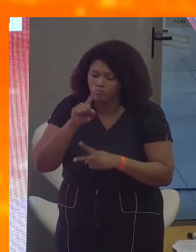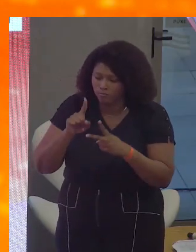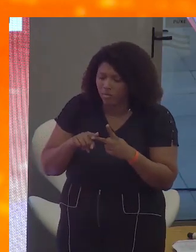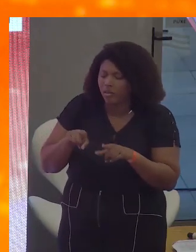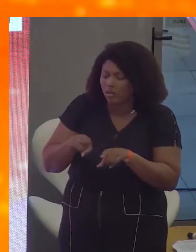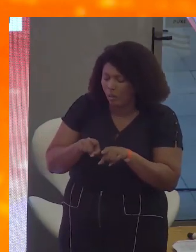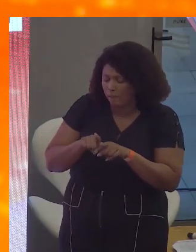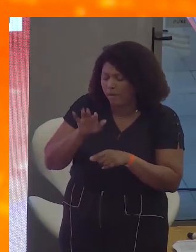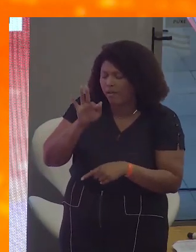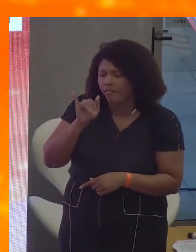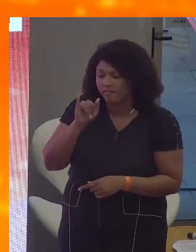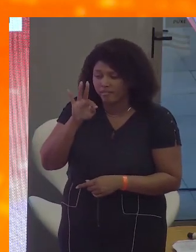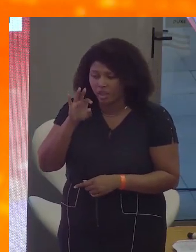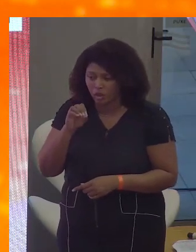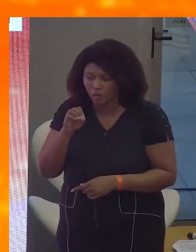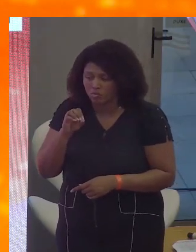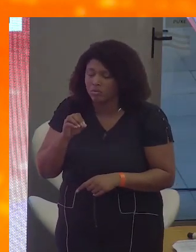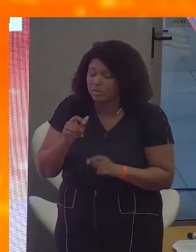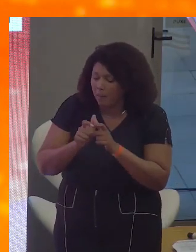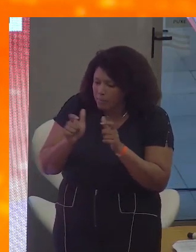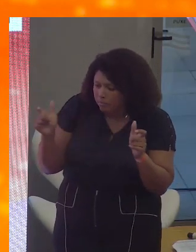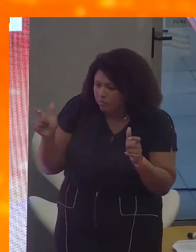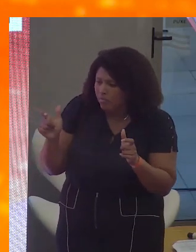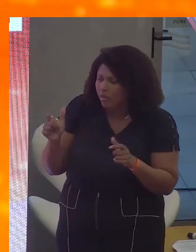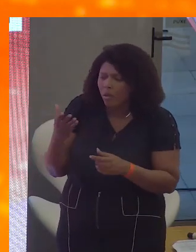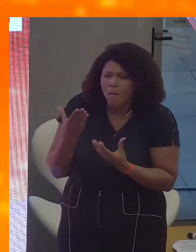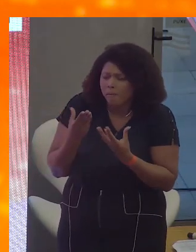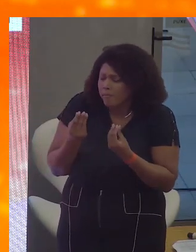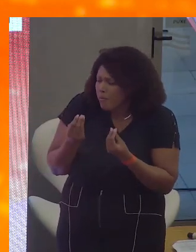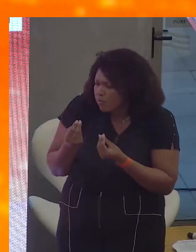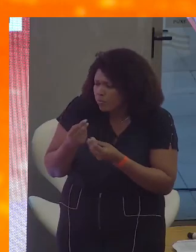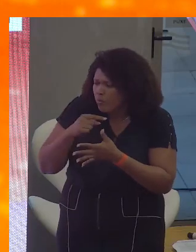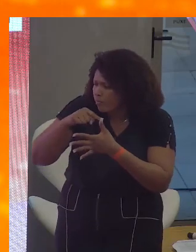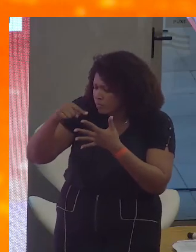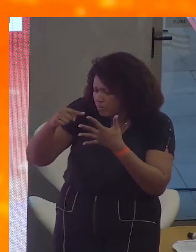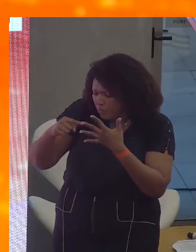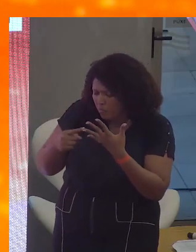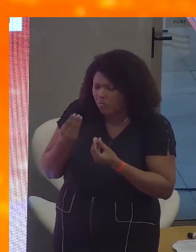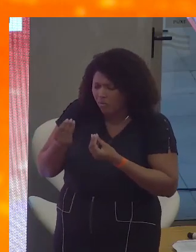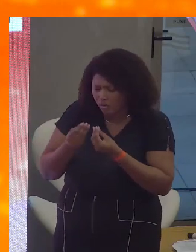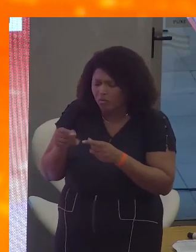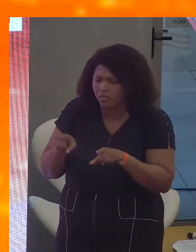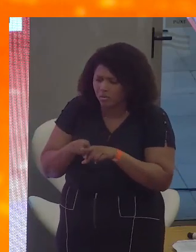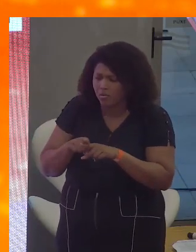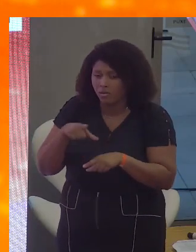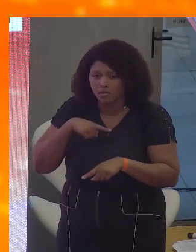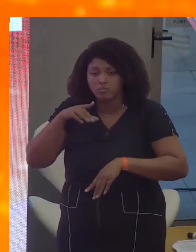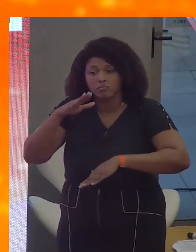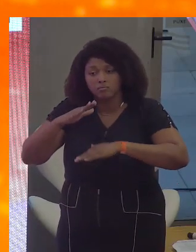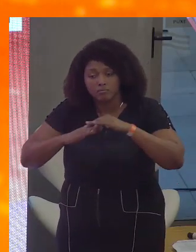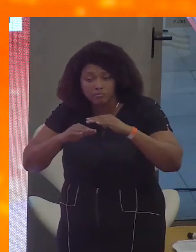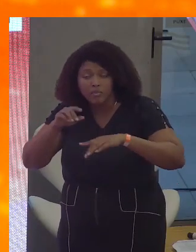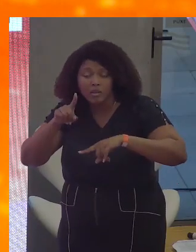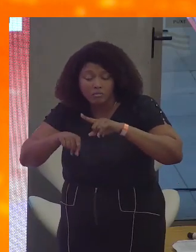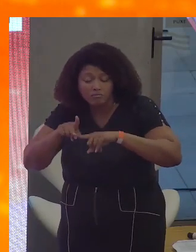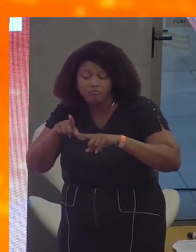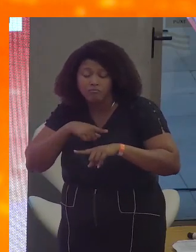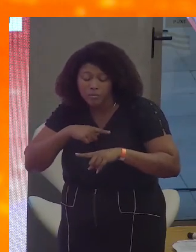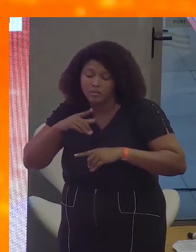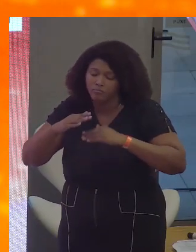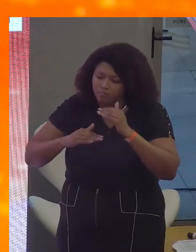fitocomplexo, com inúmeros alvos, multimecanismos de ação, alguns desses mecanismos totalmente